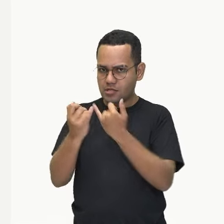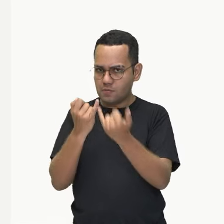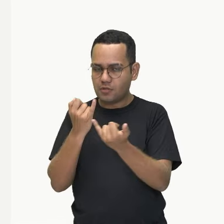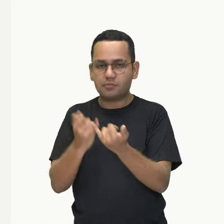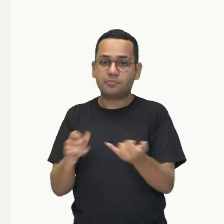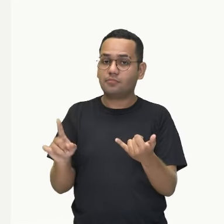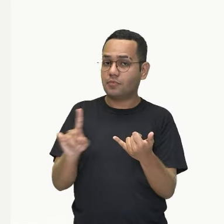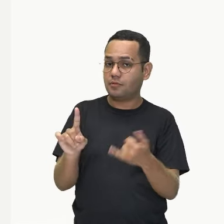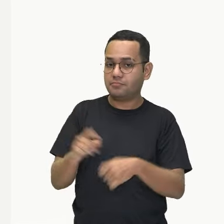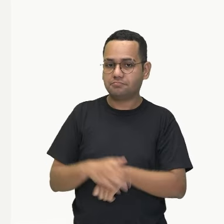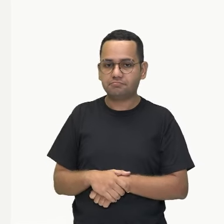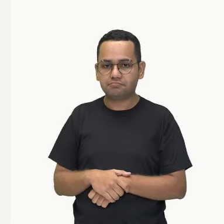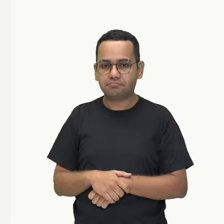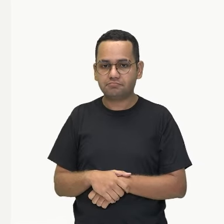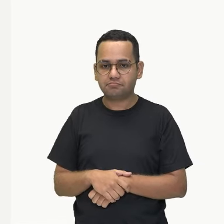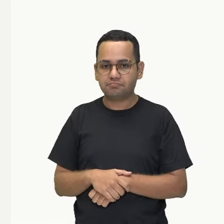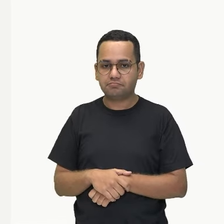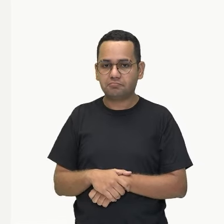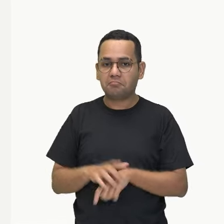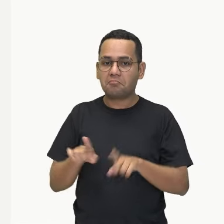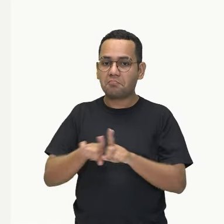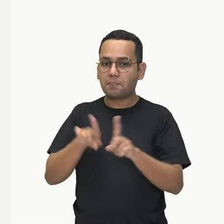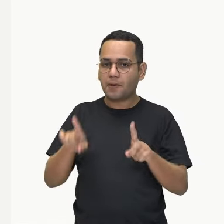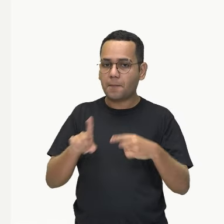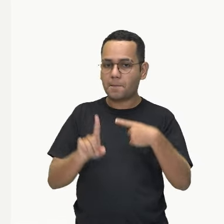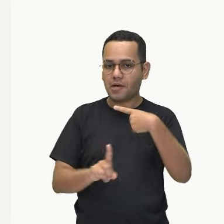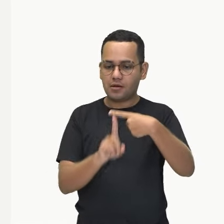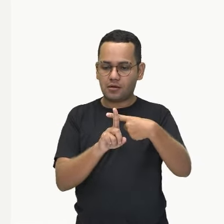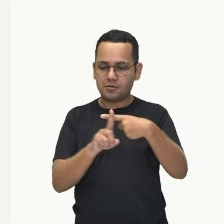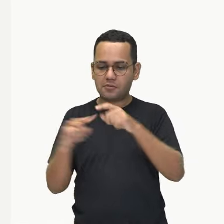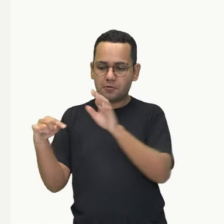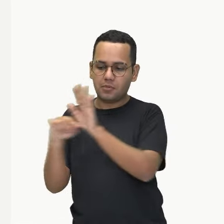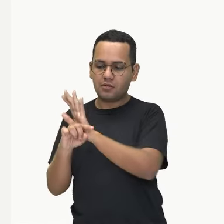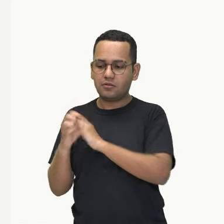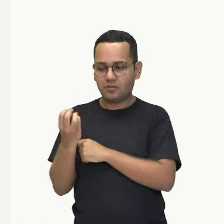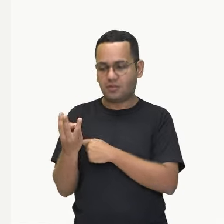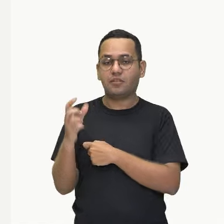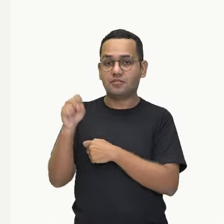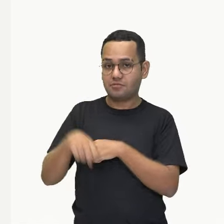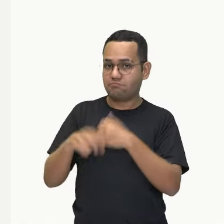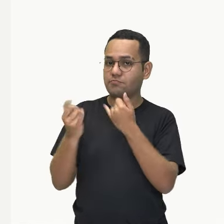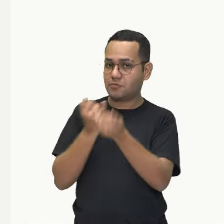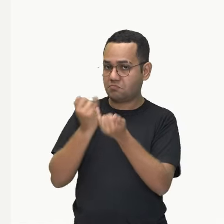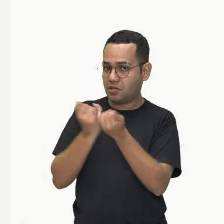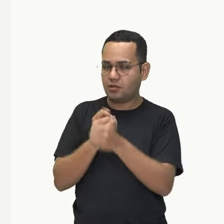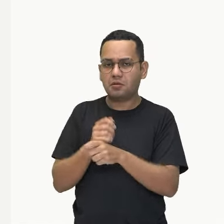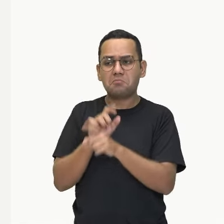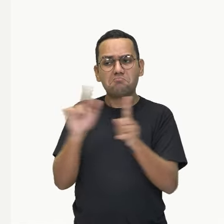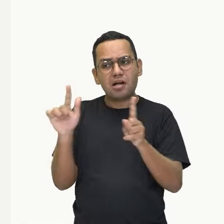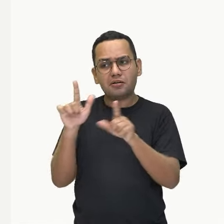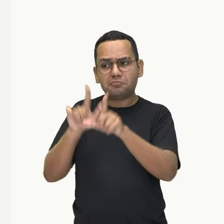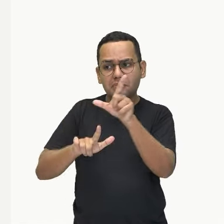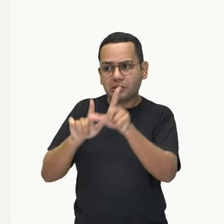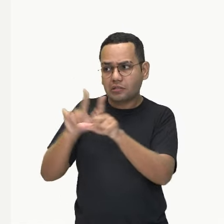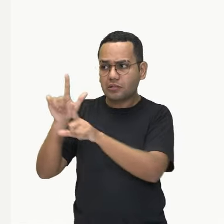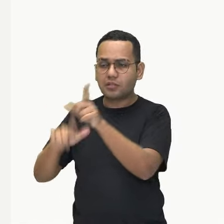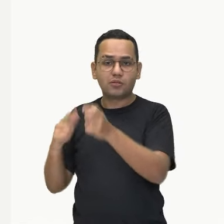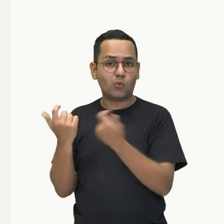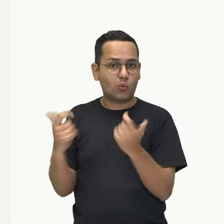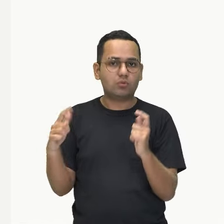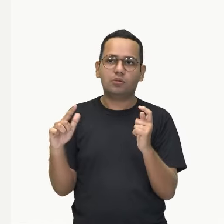o mais 1 é semelhante ao menos 3. Professor, eles nem têm variáveis. É exatamente